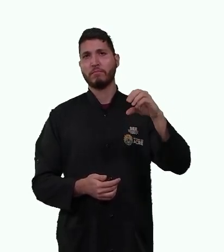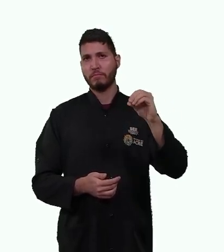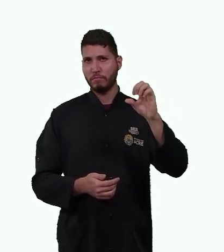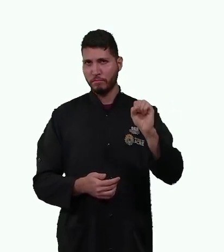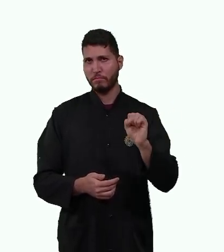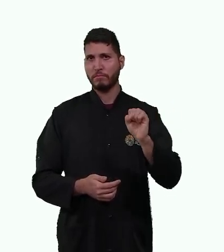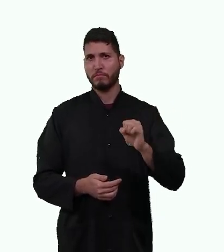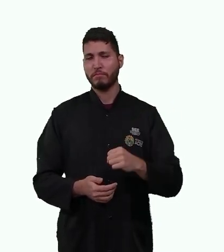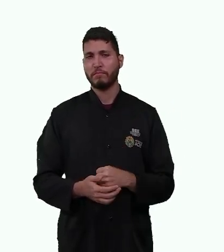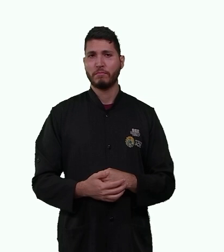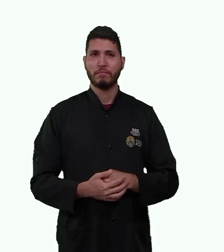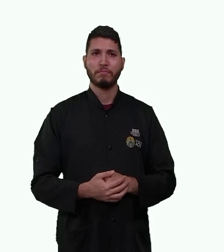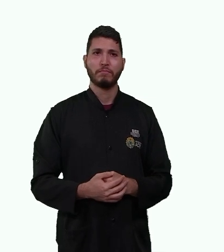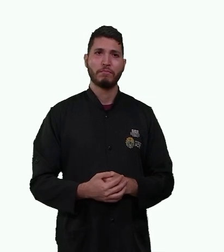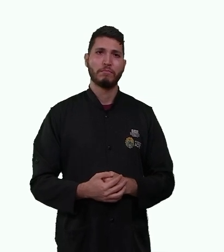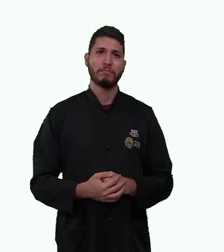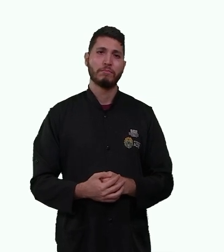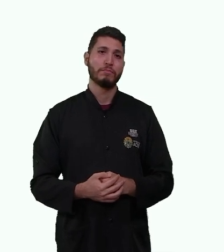yo?